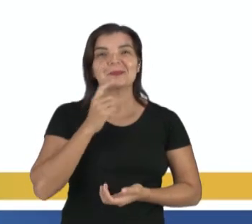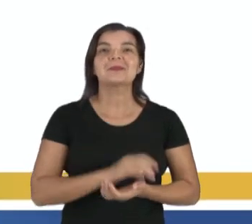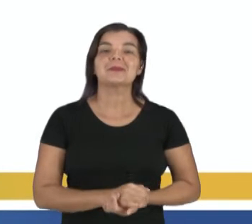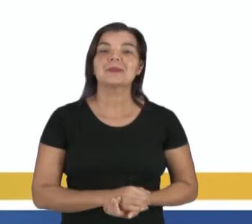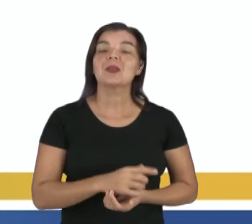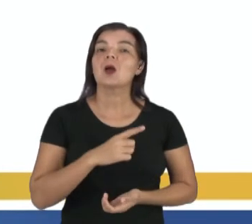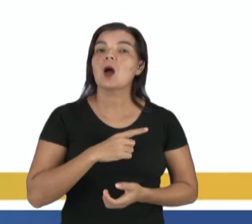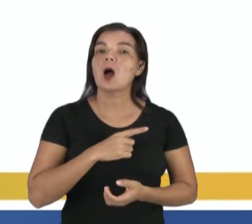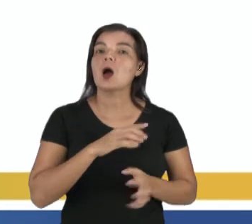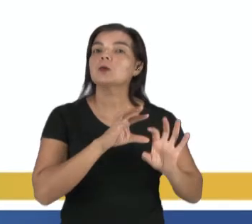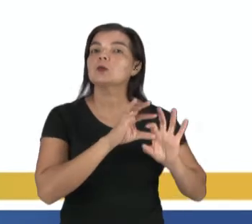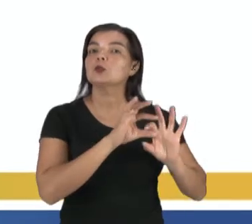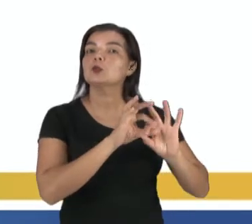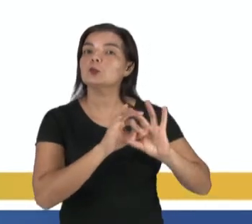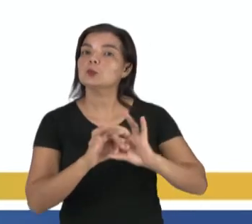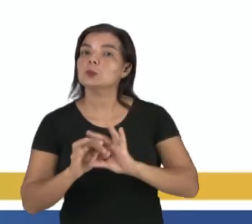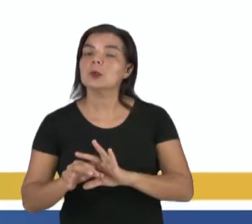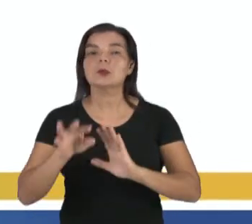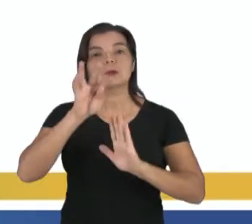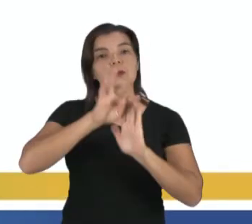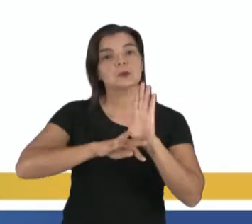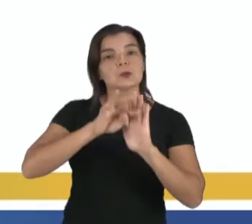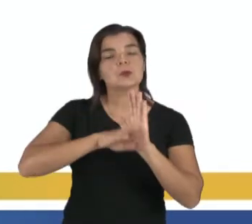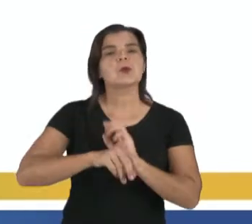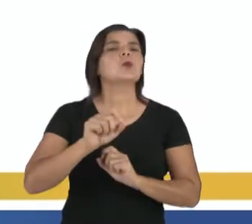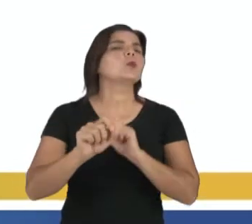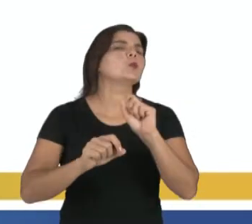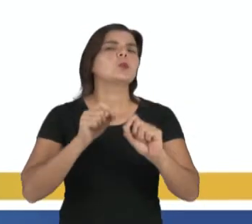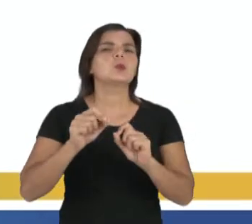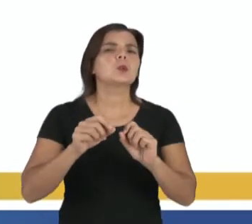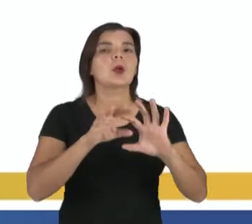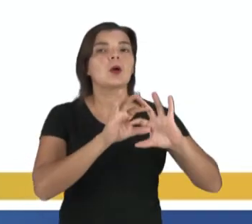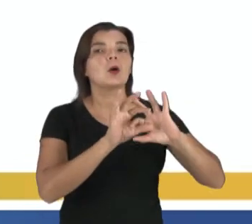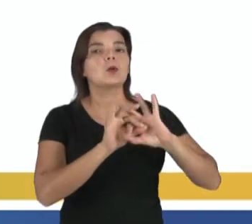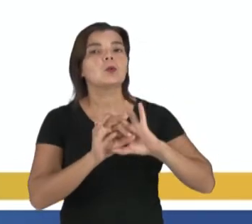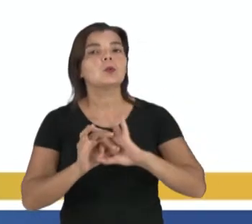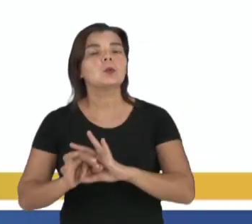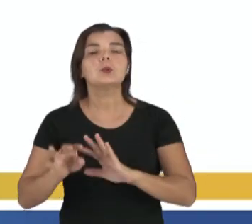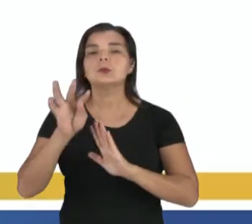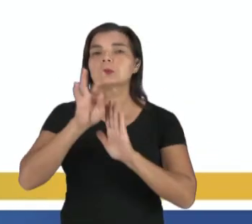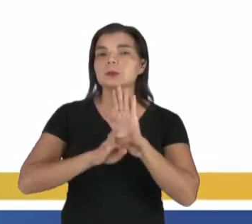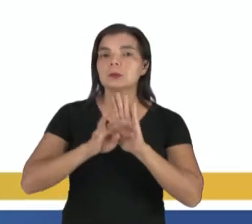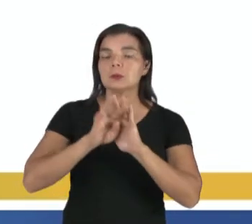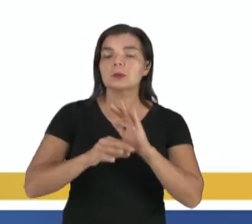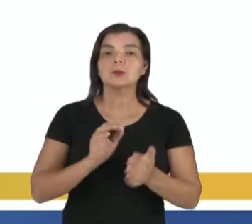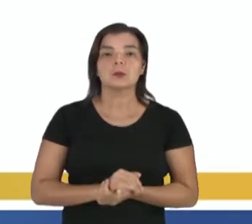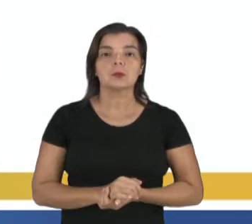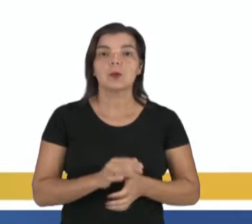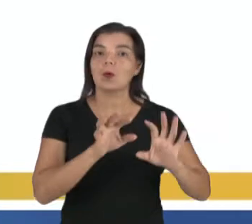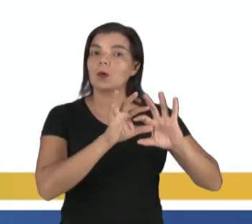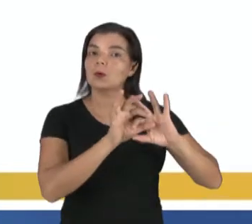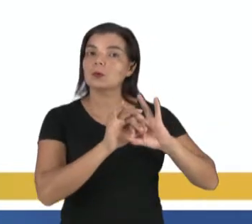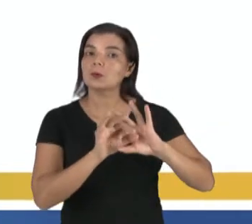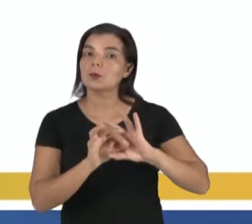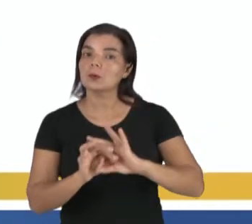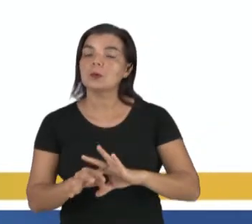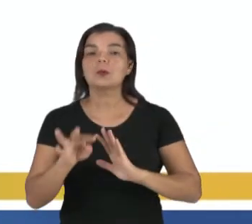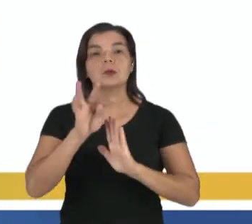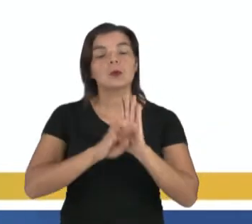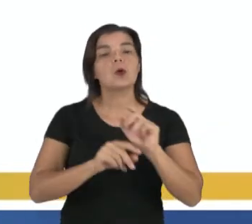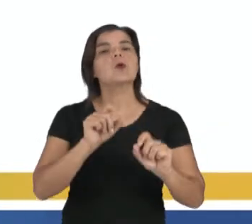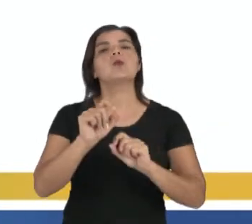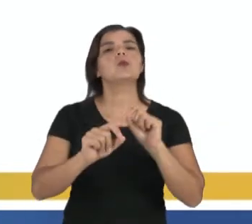a coerência textual. Gente, o que é a coerência textual? A coerência textual é o